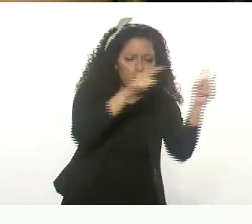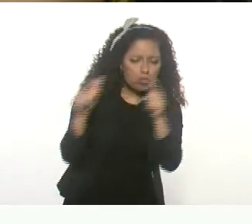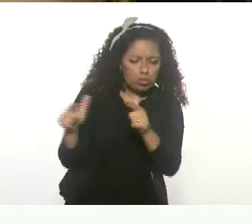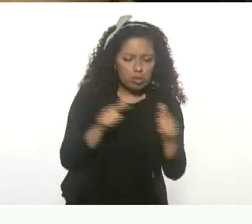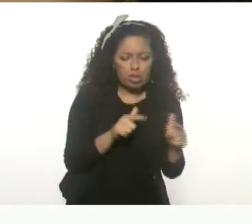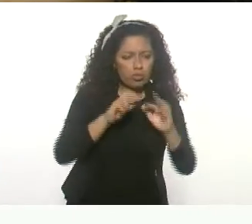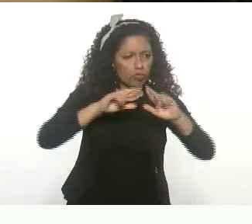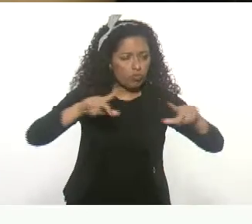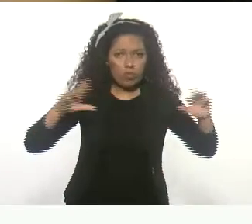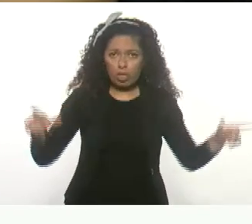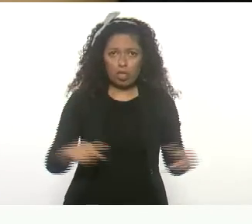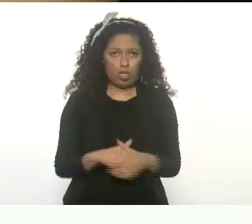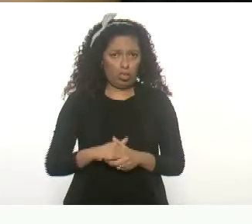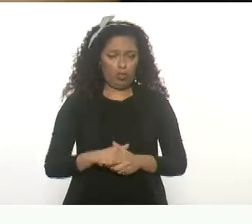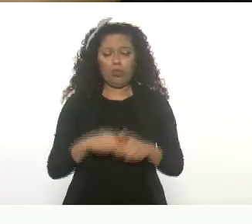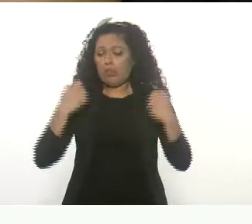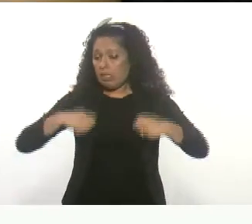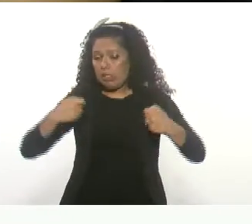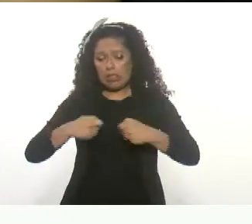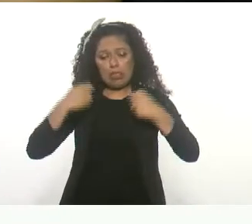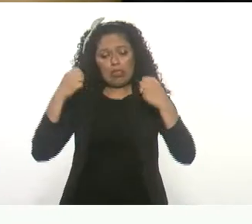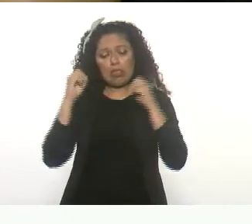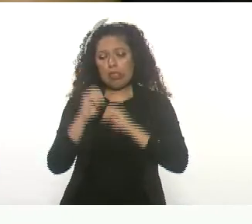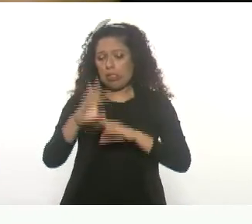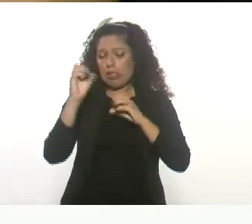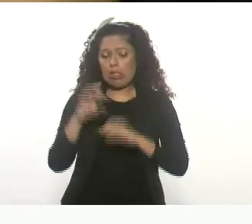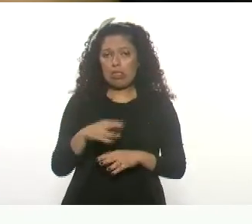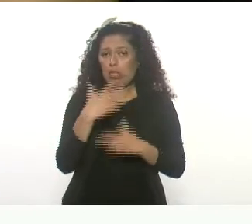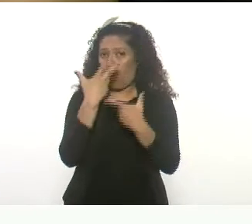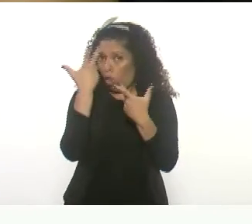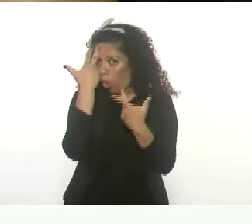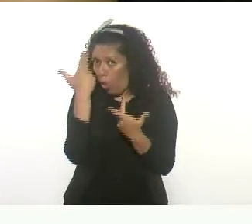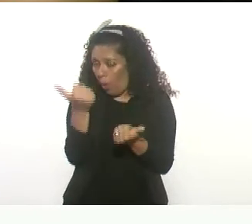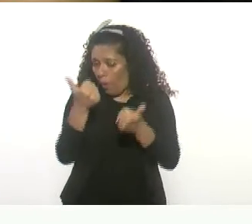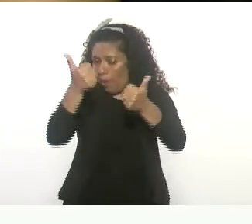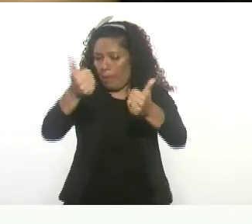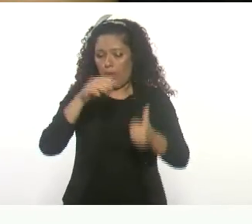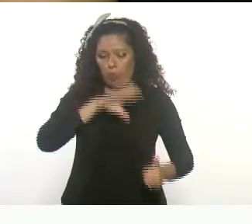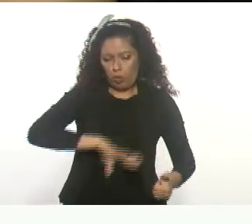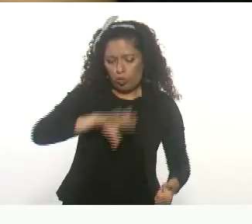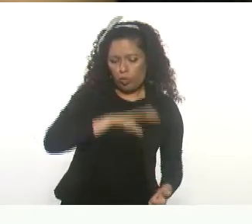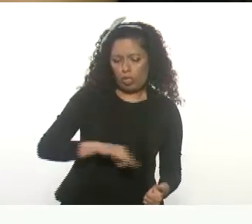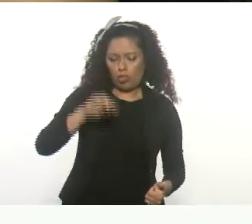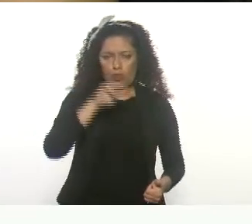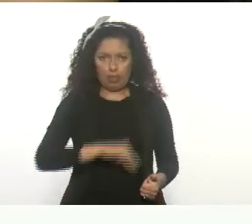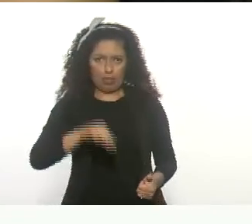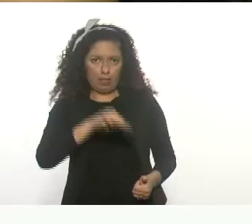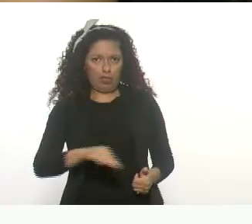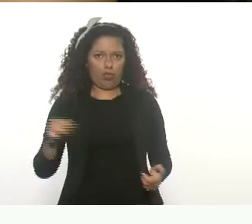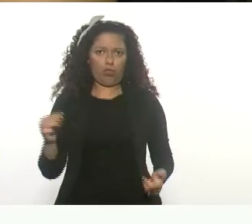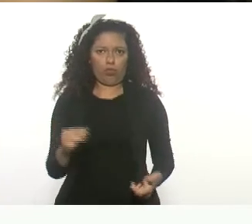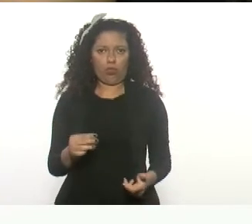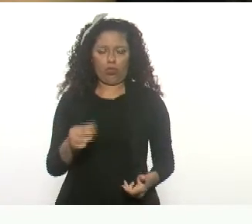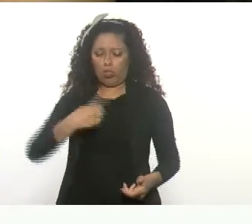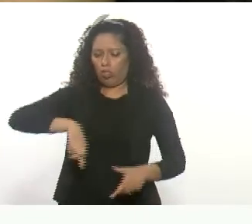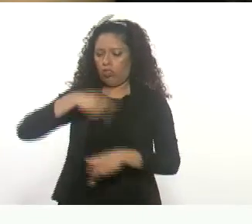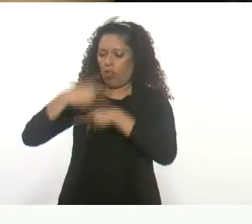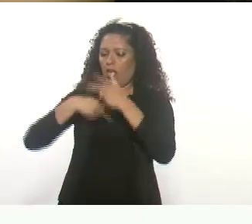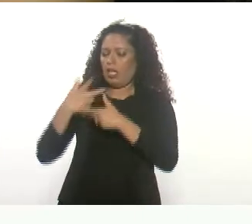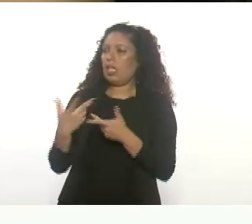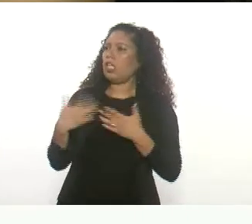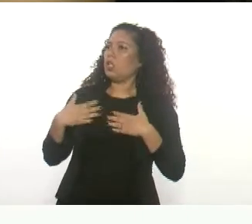bem, né? Você tem que ensinar português, matemática e feijão com arroz muito bem. Não dá para a gente ter uma escola da Califórnia, uma escola